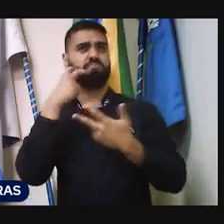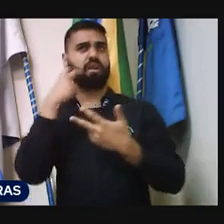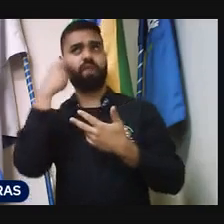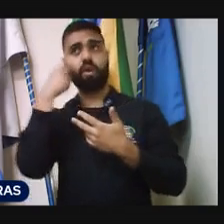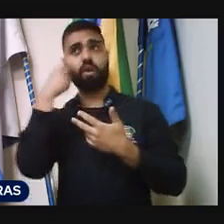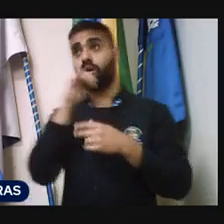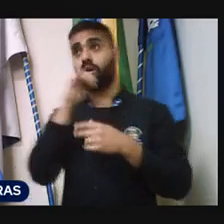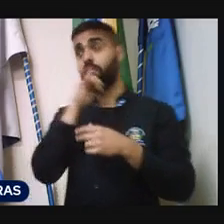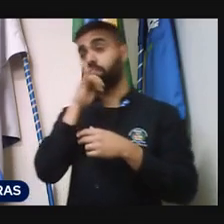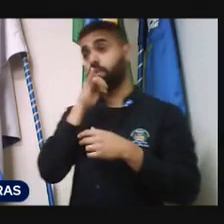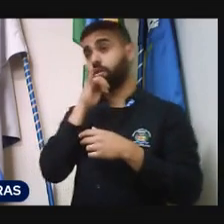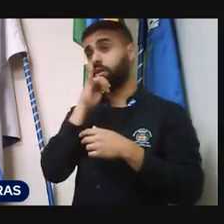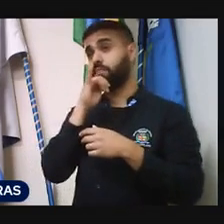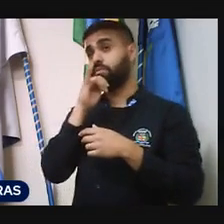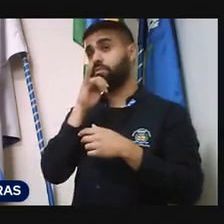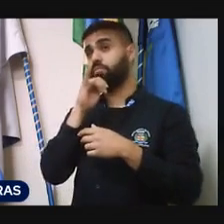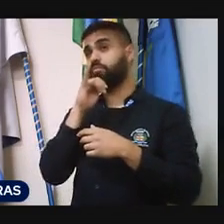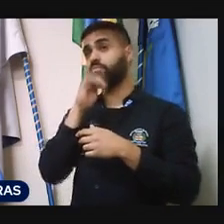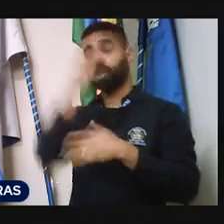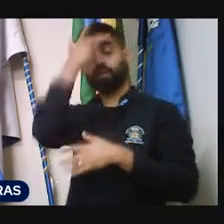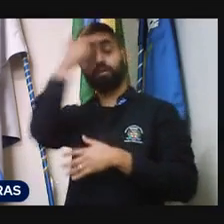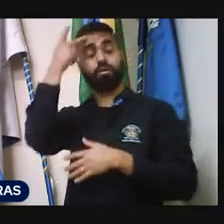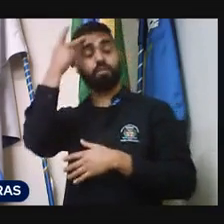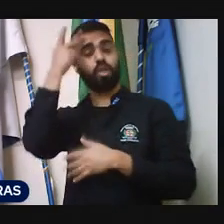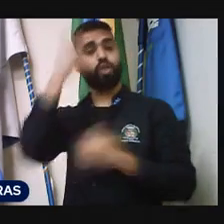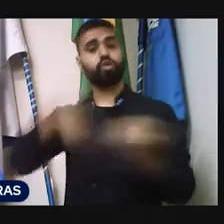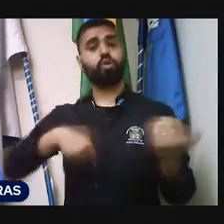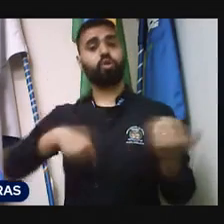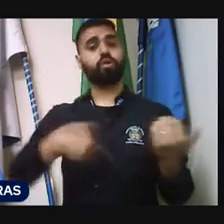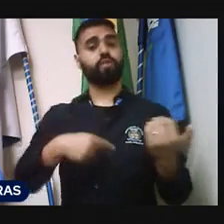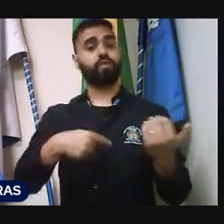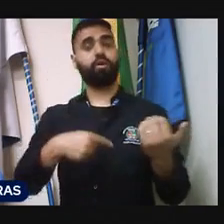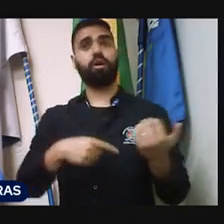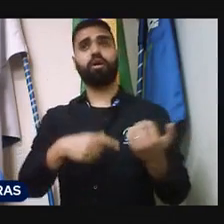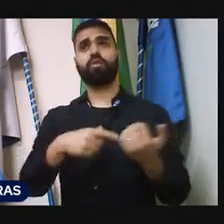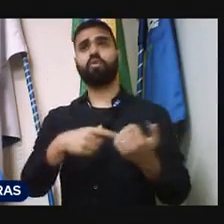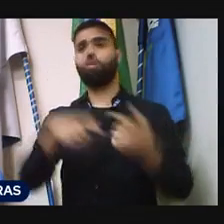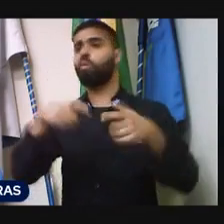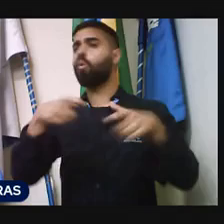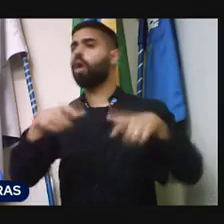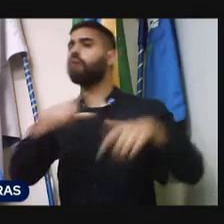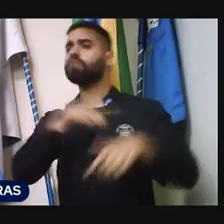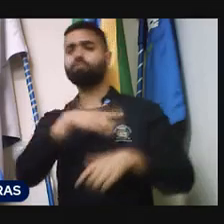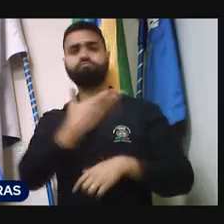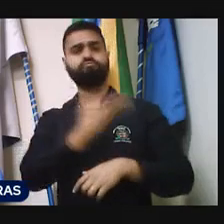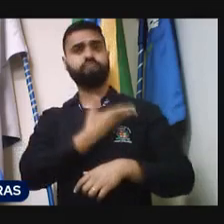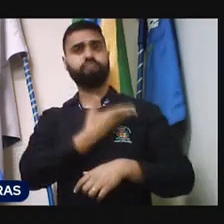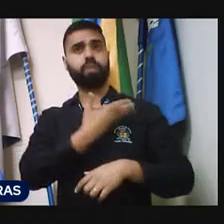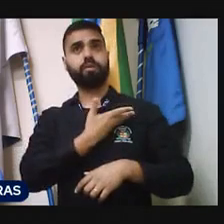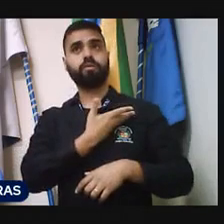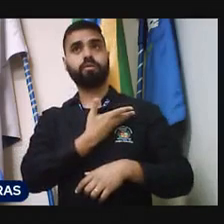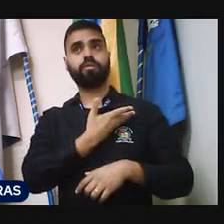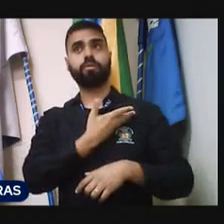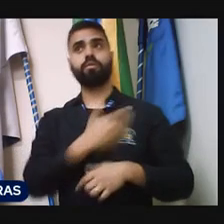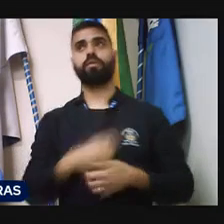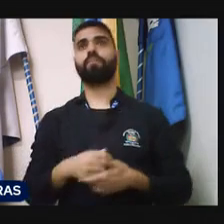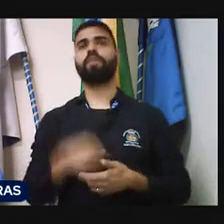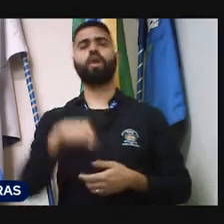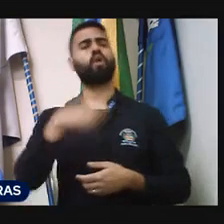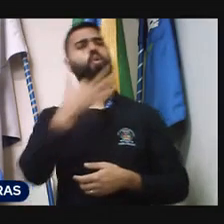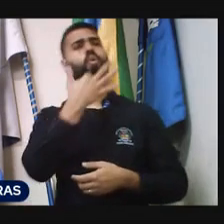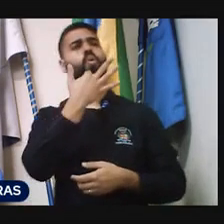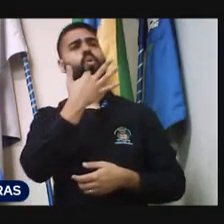perante moradores de Conservatório de qual do distrito que tem o muitos amigos conhecer a história do hospital